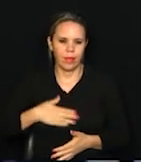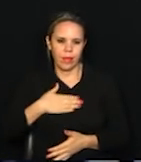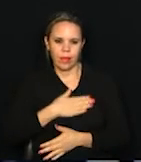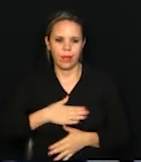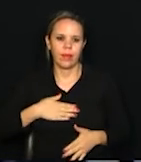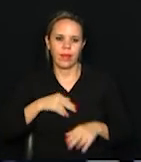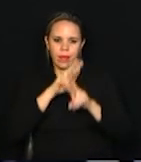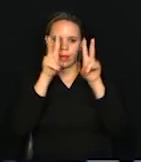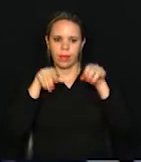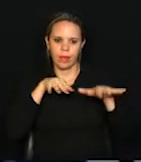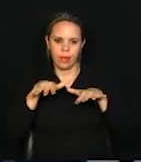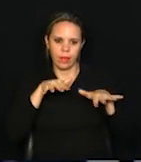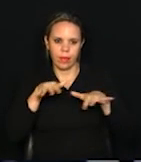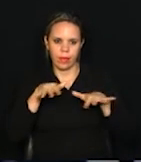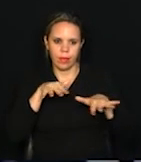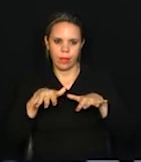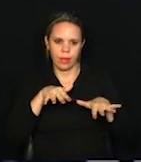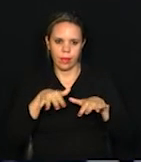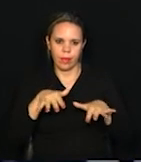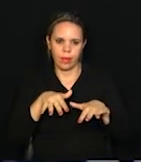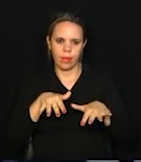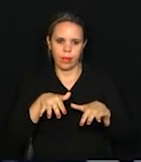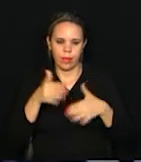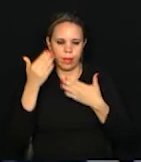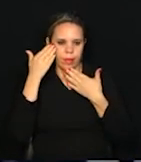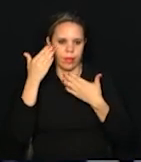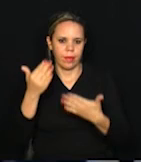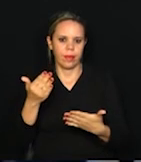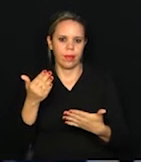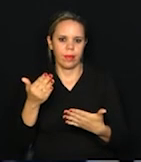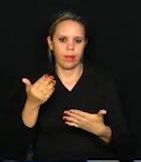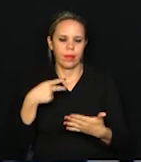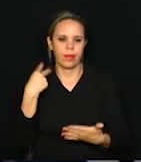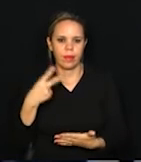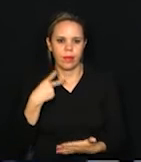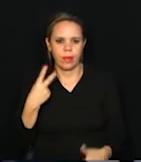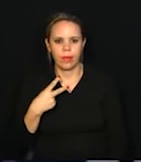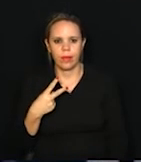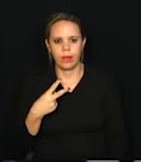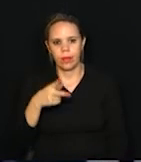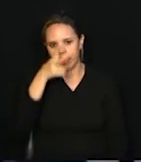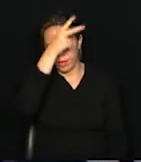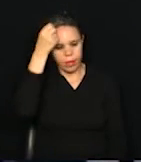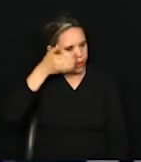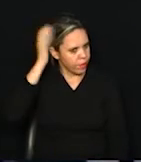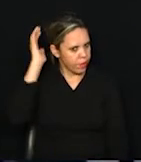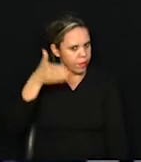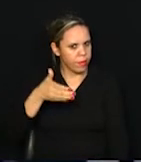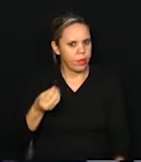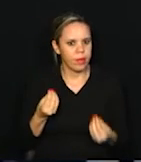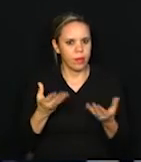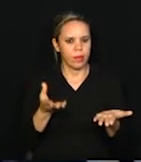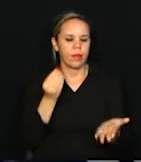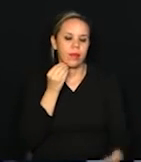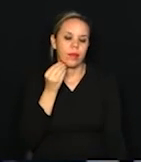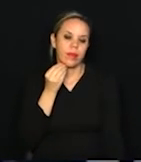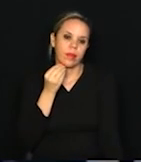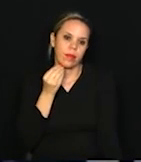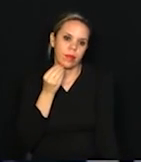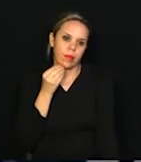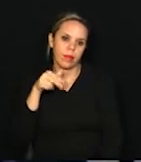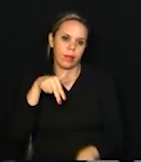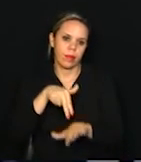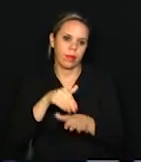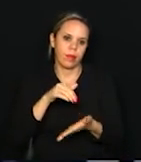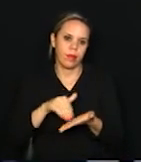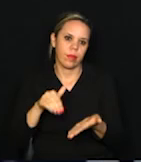tema da mobilidade. Então, eu sou muito grato ao prefeito Dário por ter me dado essa oportunidade de estar aqui na